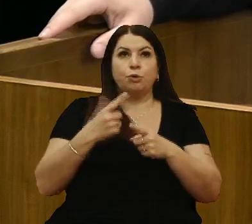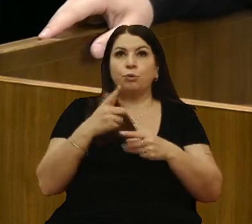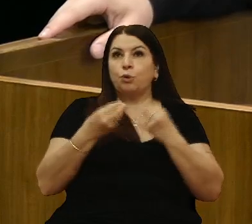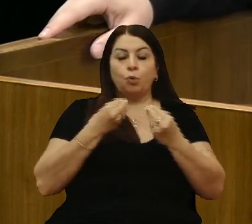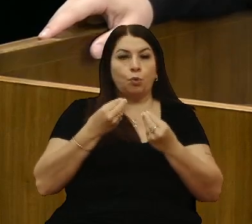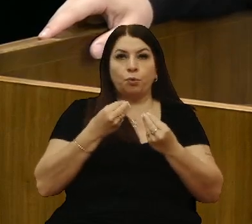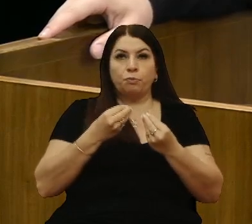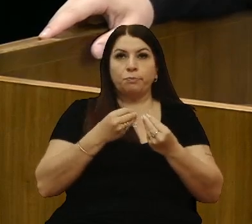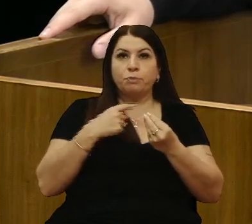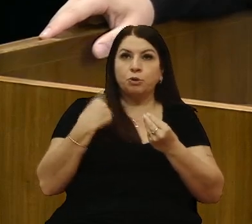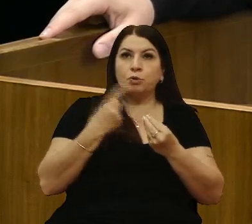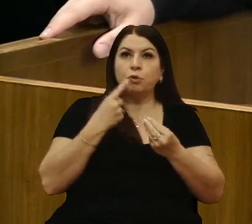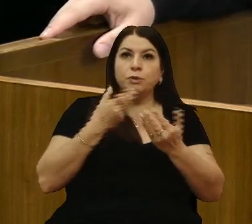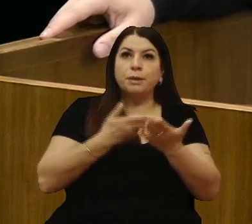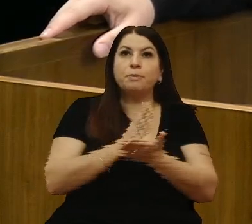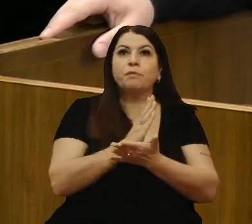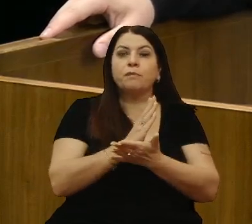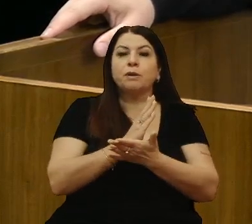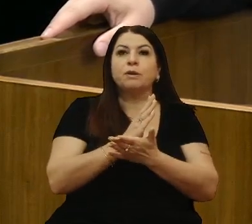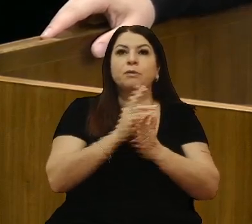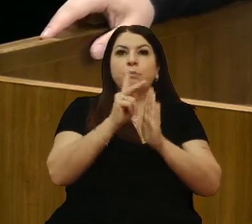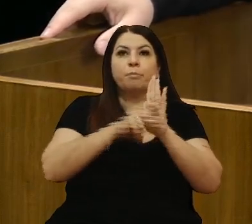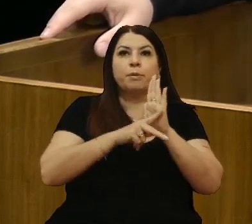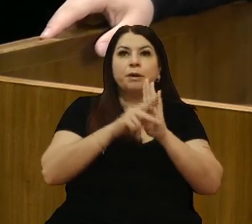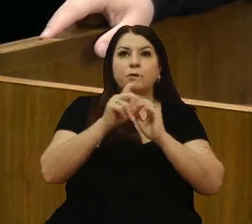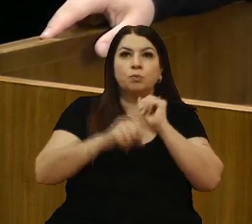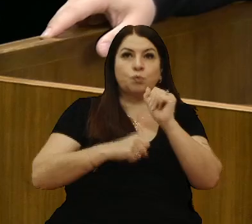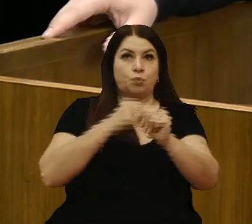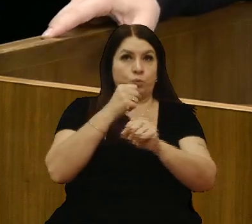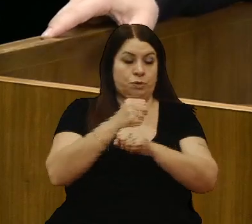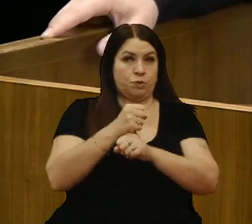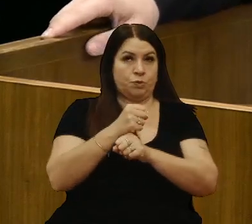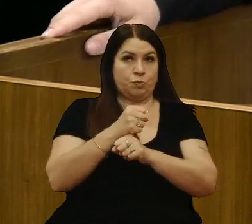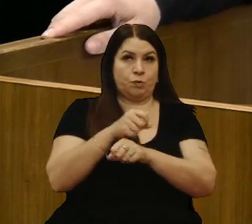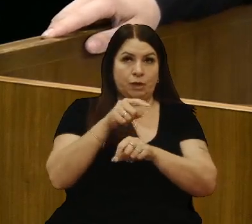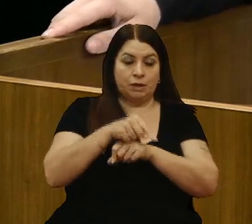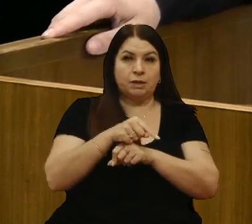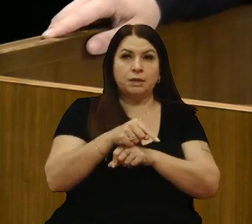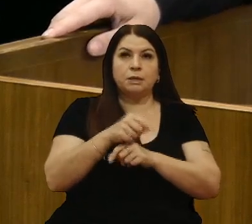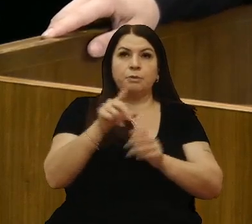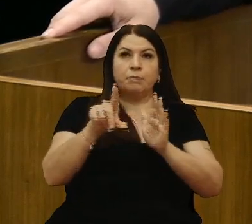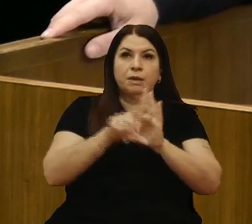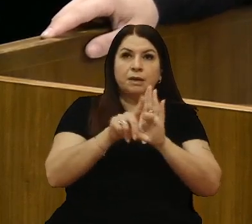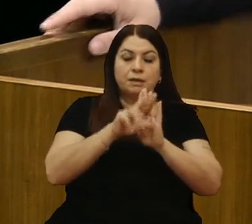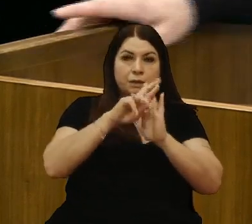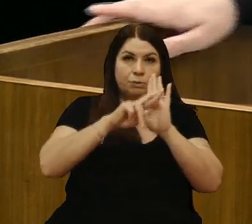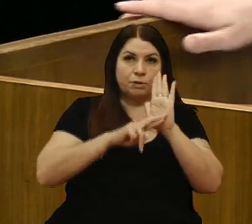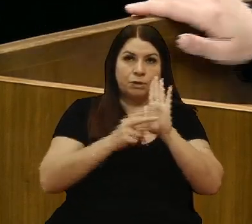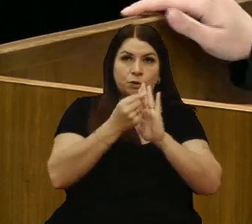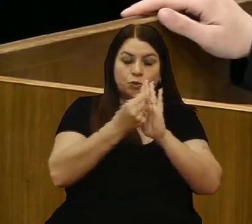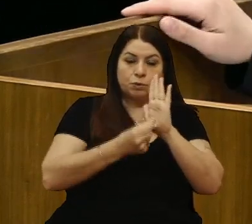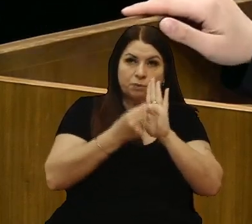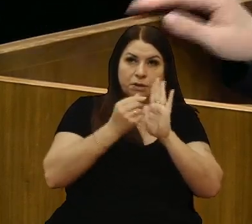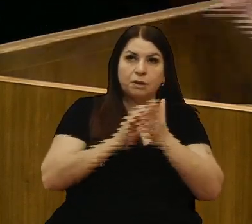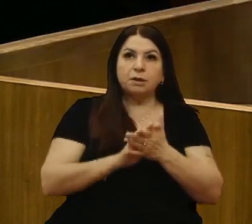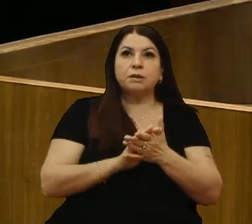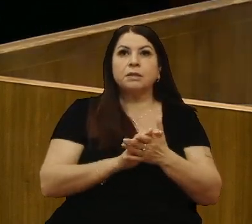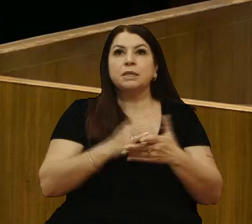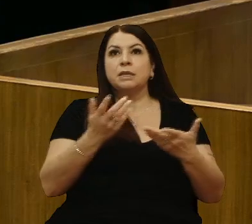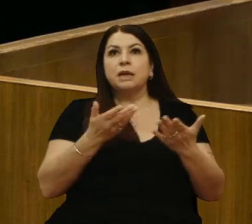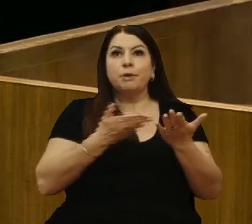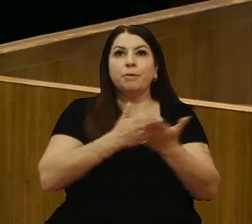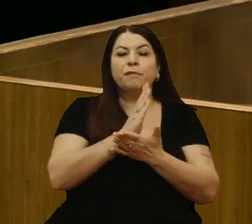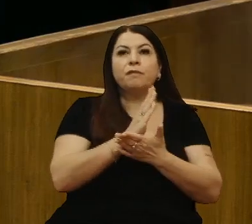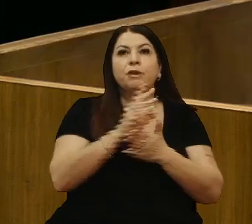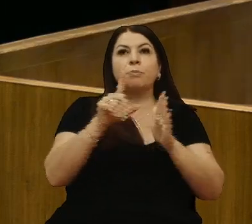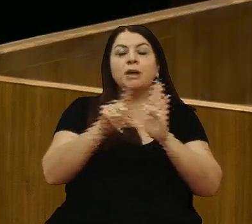para a gente aprovar um plano plurianual, aprovar uma lei de diretrizes orçamentárias, aprovar uma